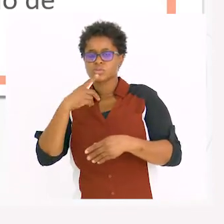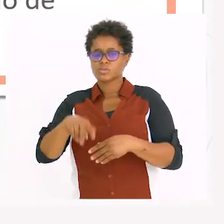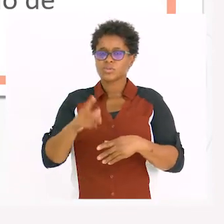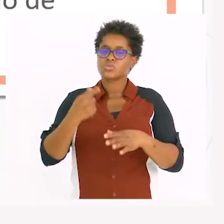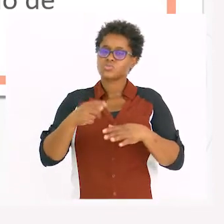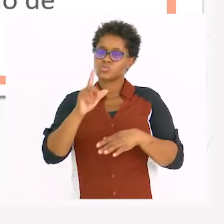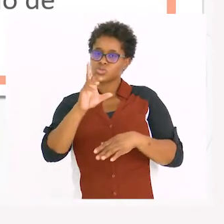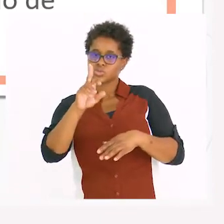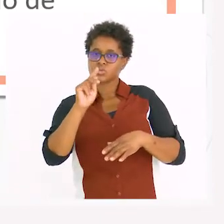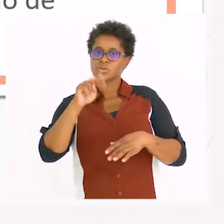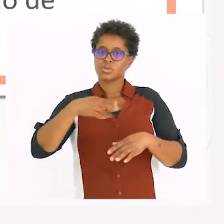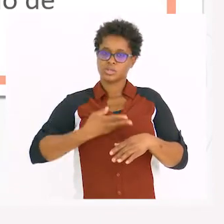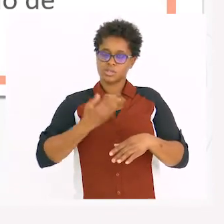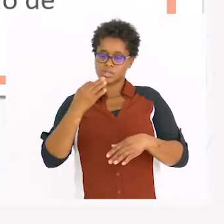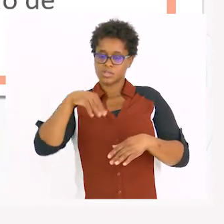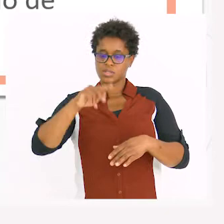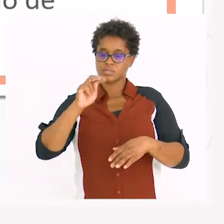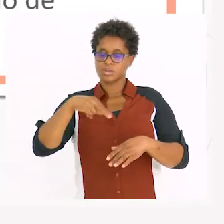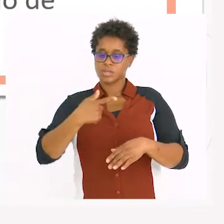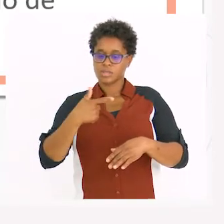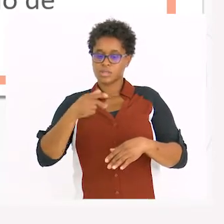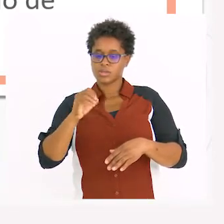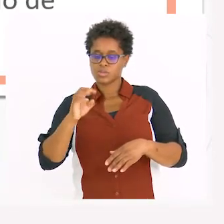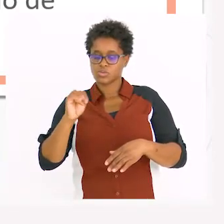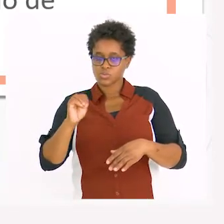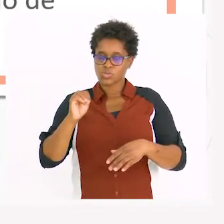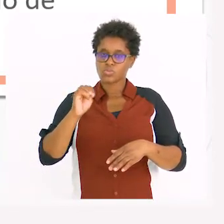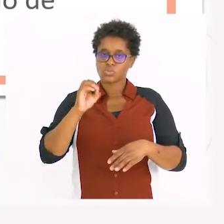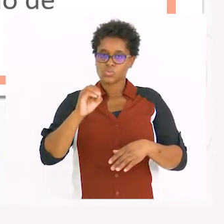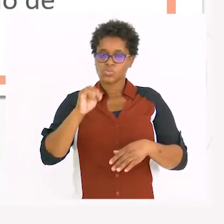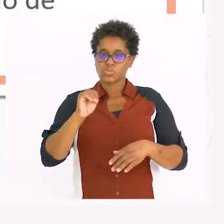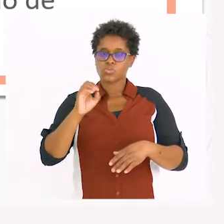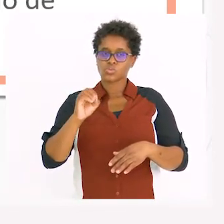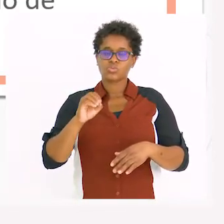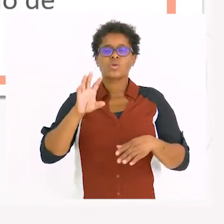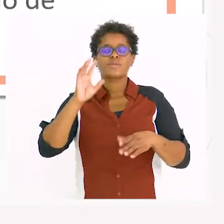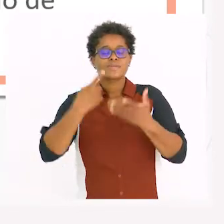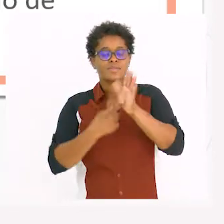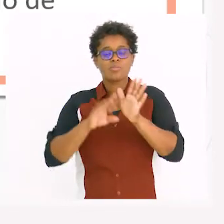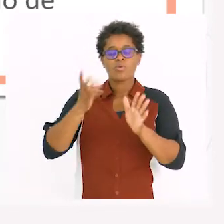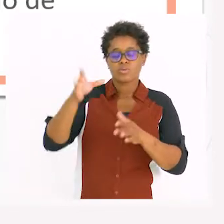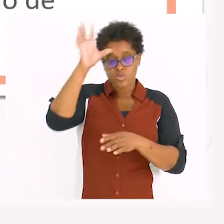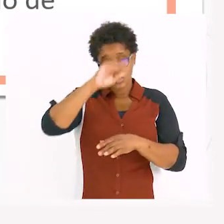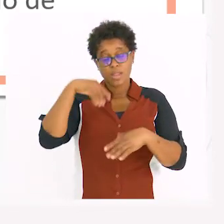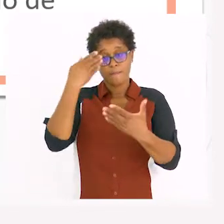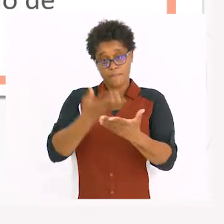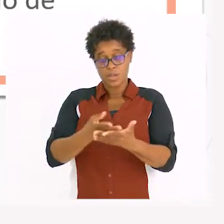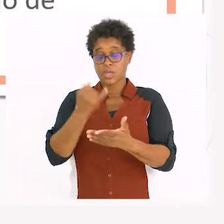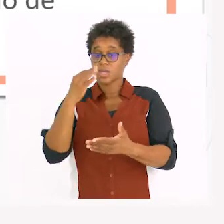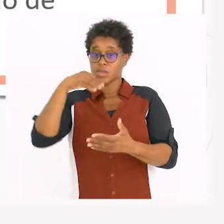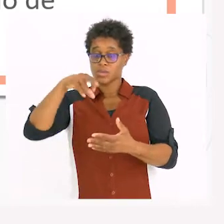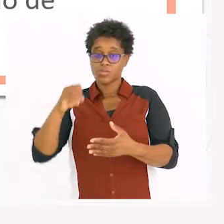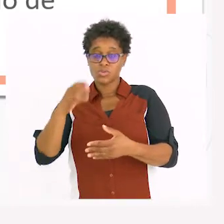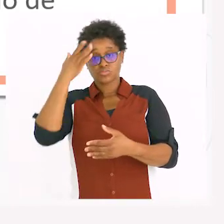dos rendimentos. Exemplo: quando o Estado aplica impostos de taxas